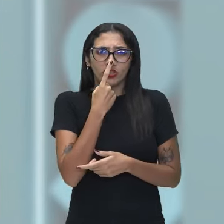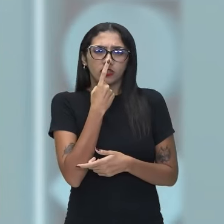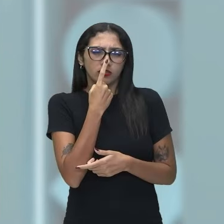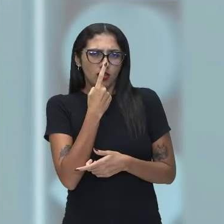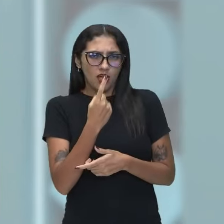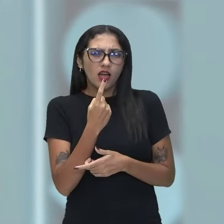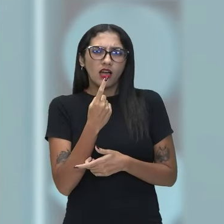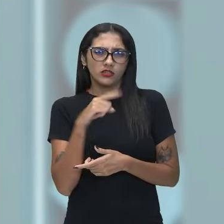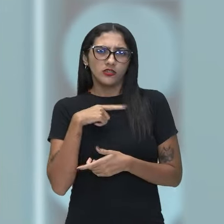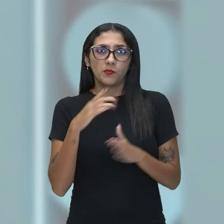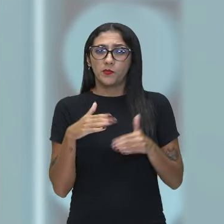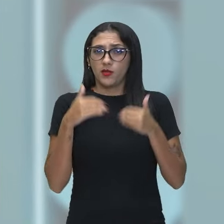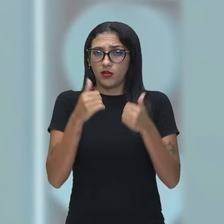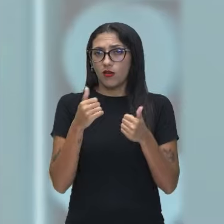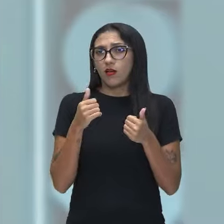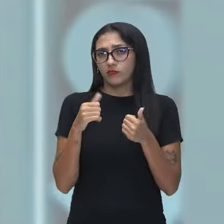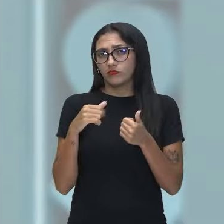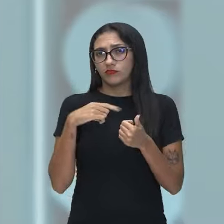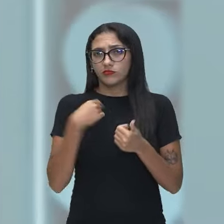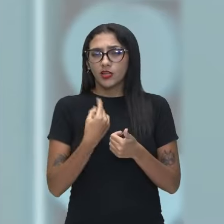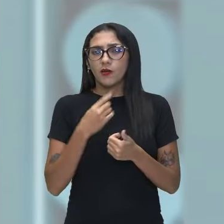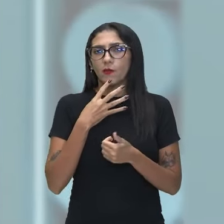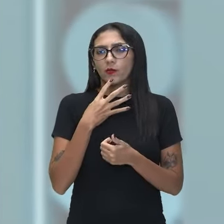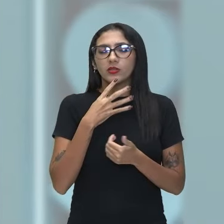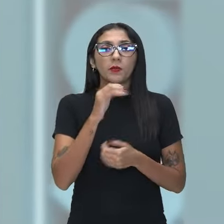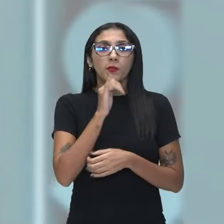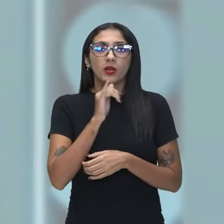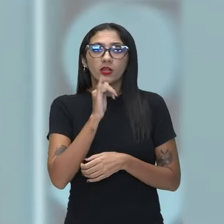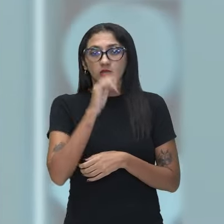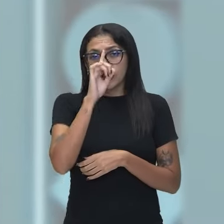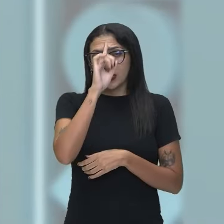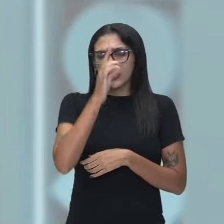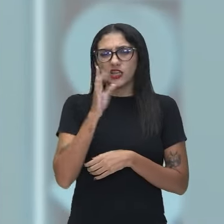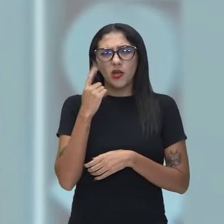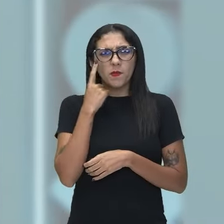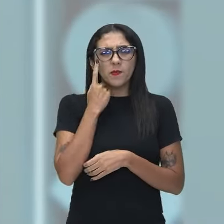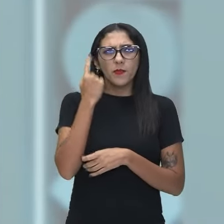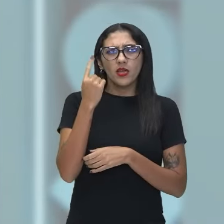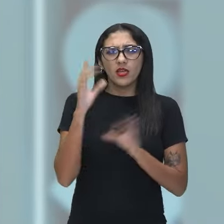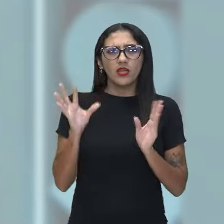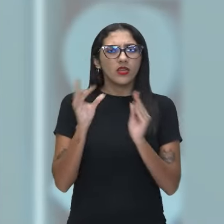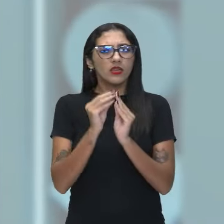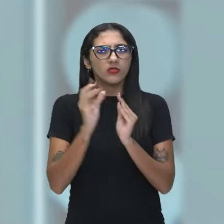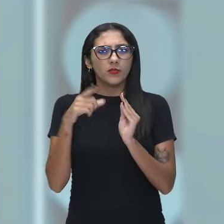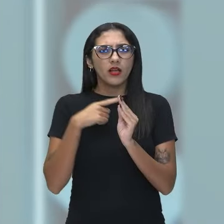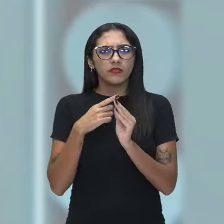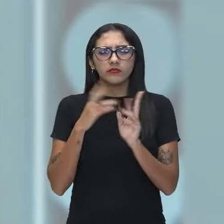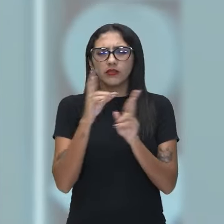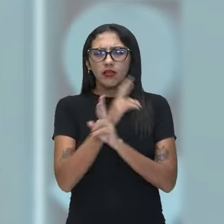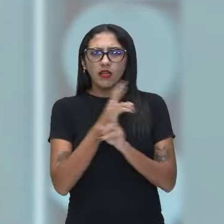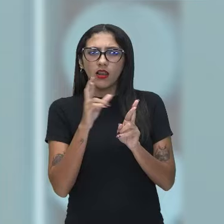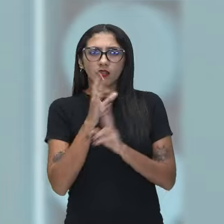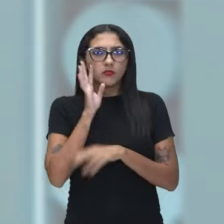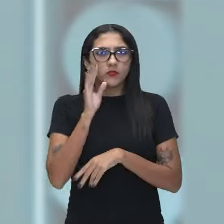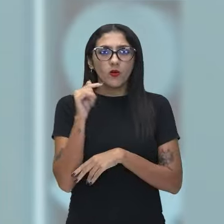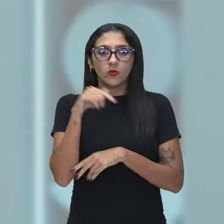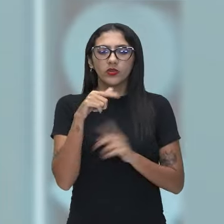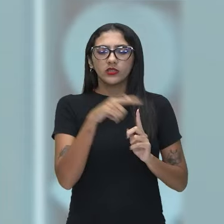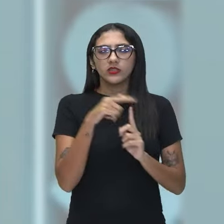dizer assim, quando a gente fala em resumo, a ideia de resumo que já temos em mente vai justamente se associar com esse